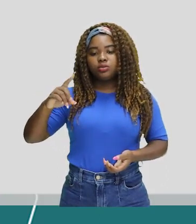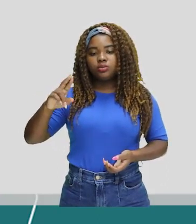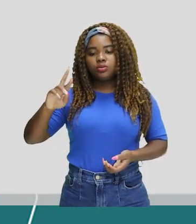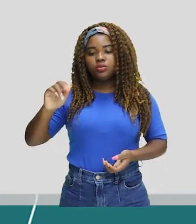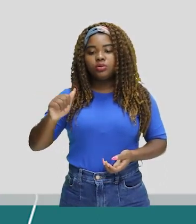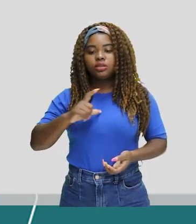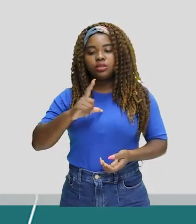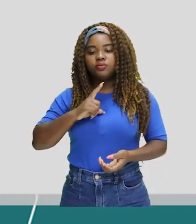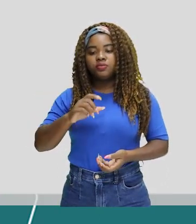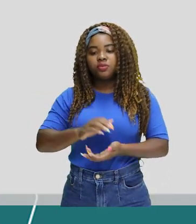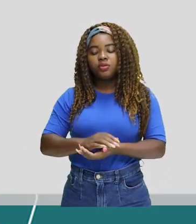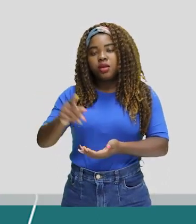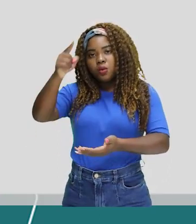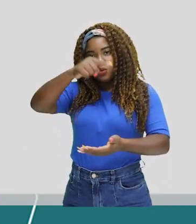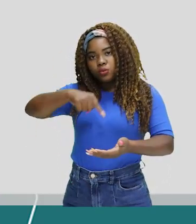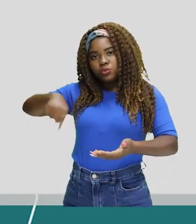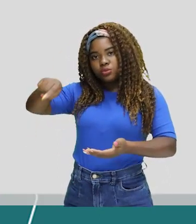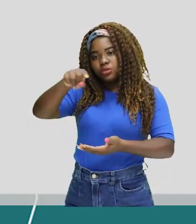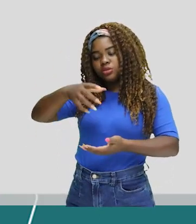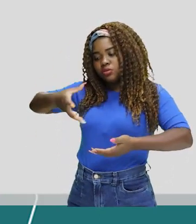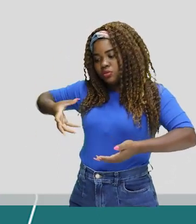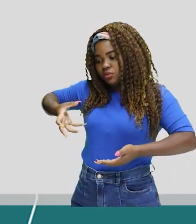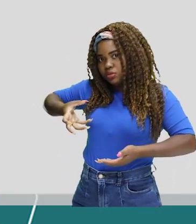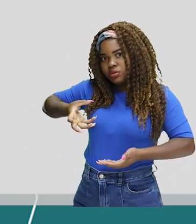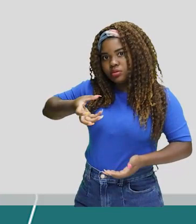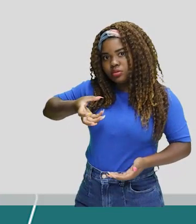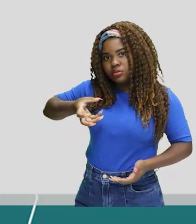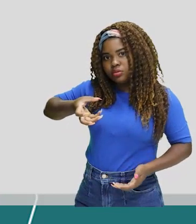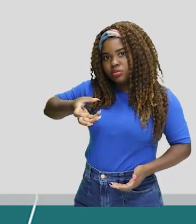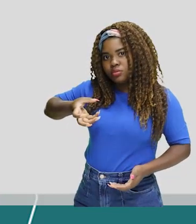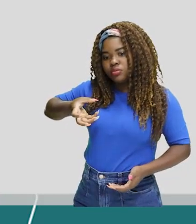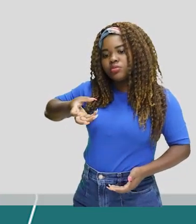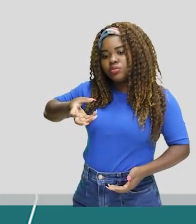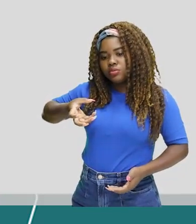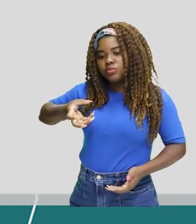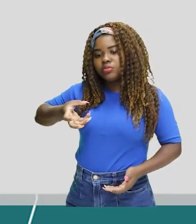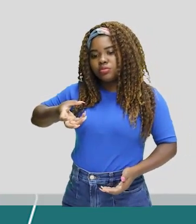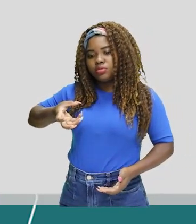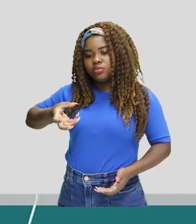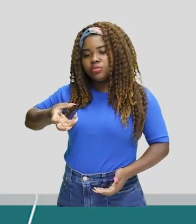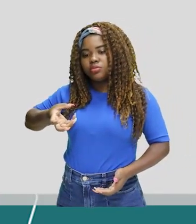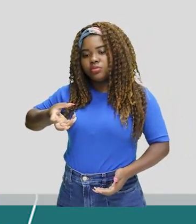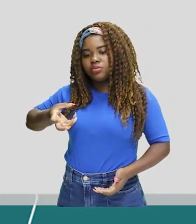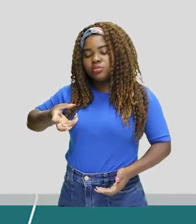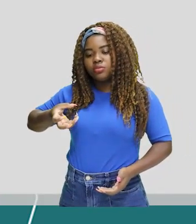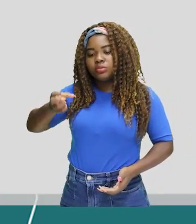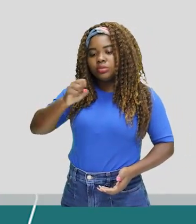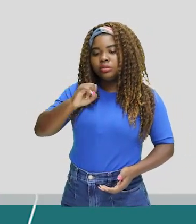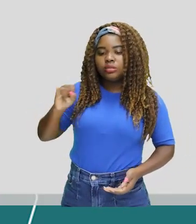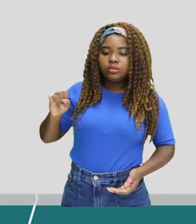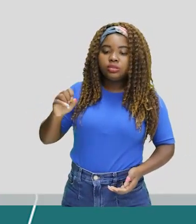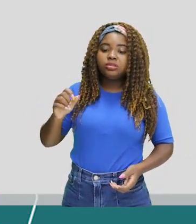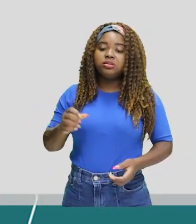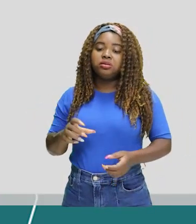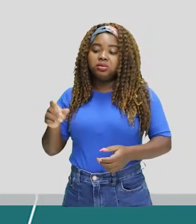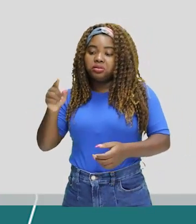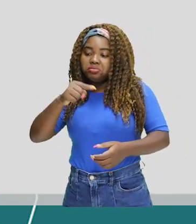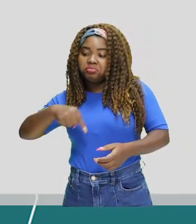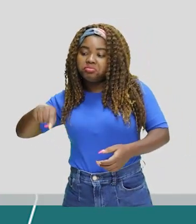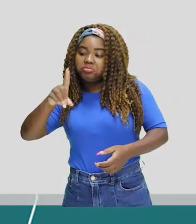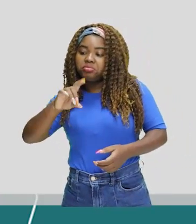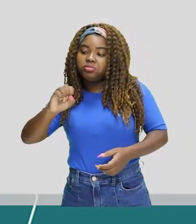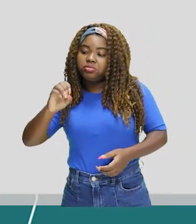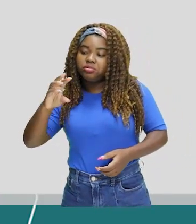disco de forma descontraída. Essa fase é importante, pois é ela que define se o disco vai ou não deslocar-se da